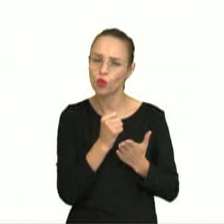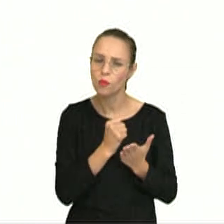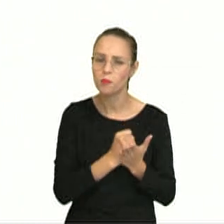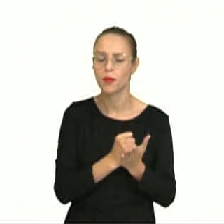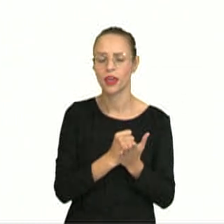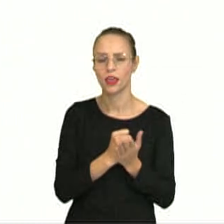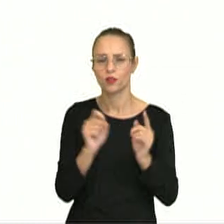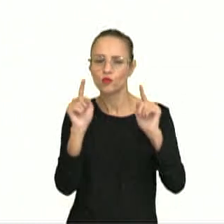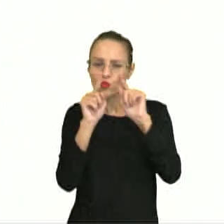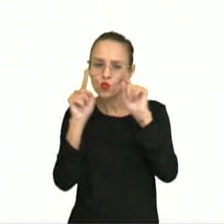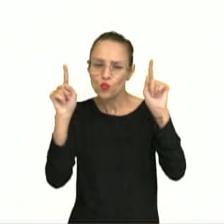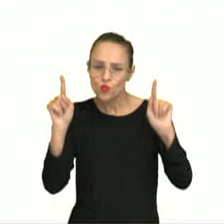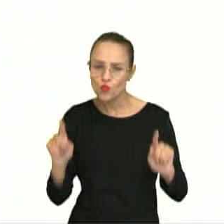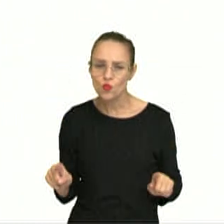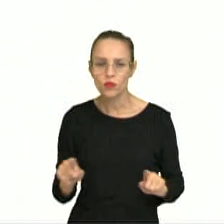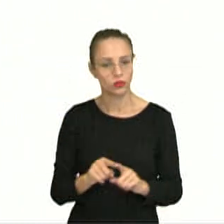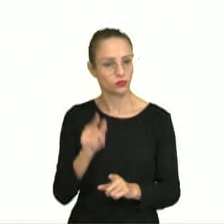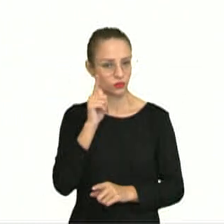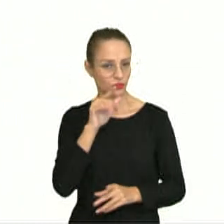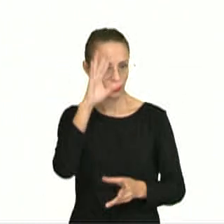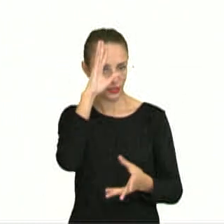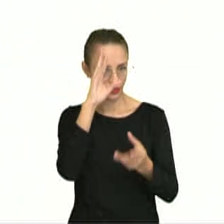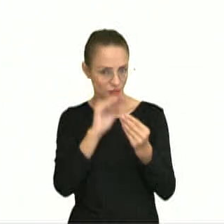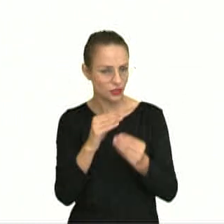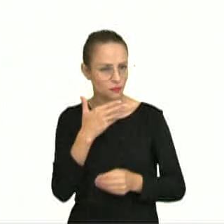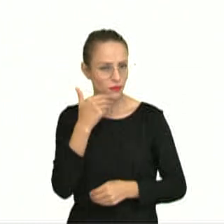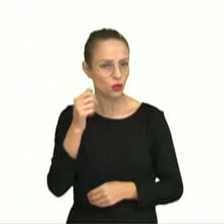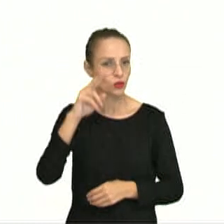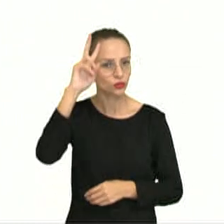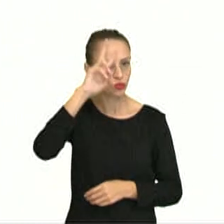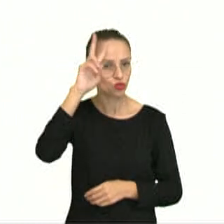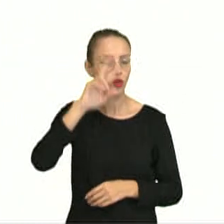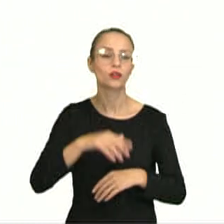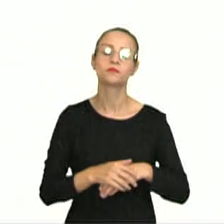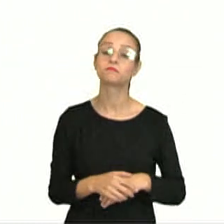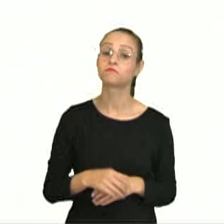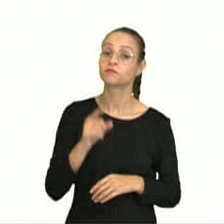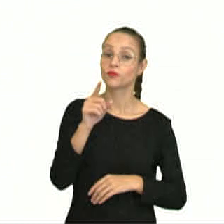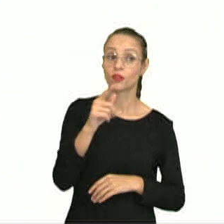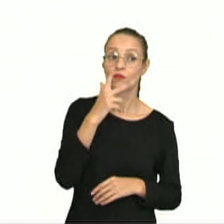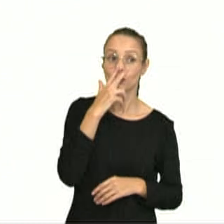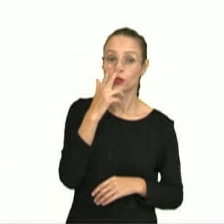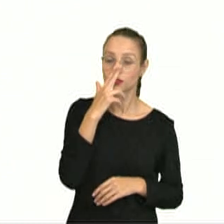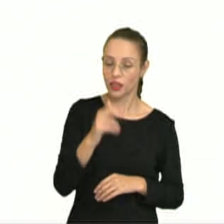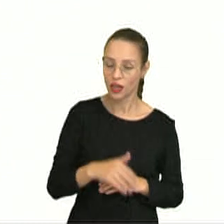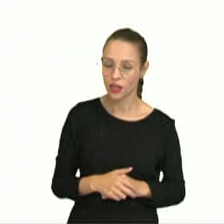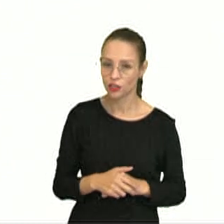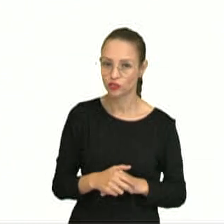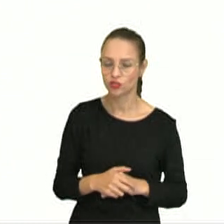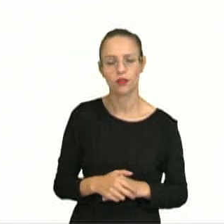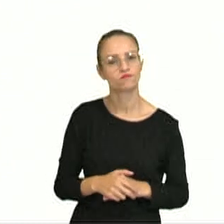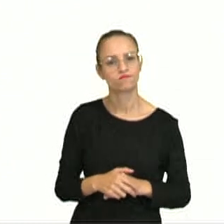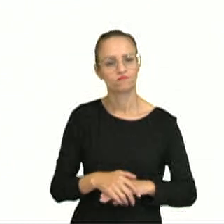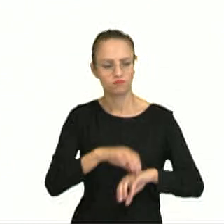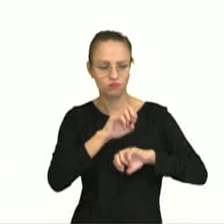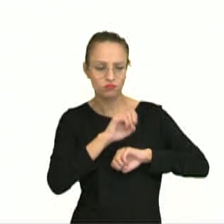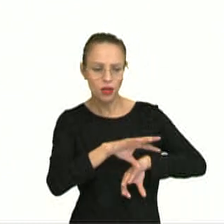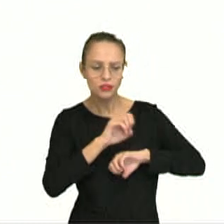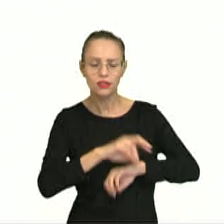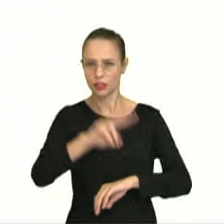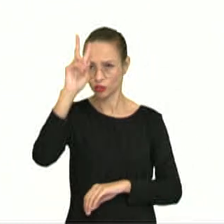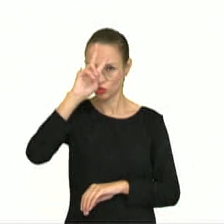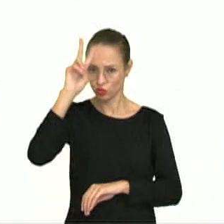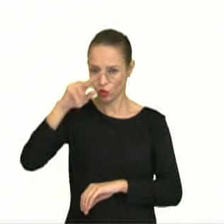no contexto, a gente consegue entender melhor a história? Você acha, você considera que para a gente ensinar a história de uma nação